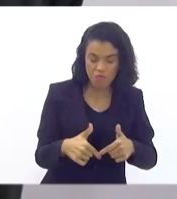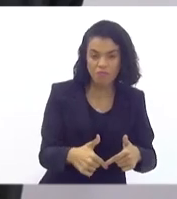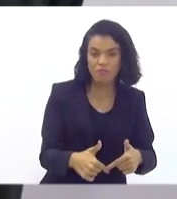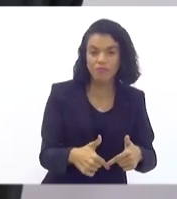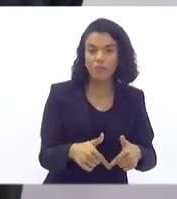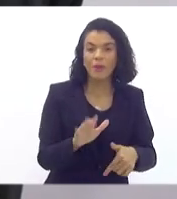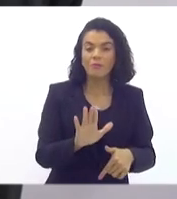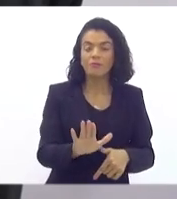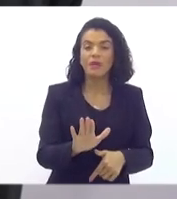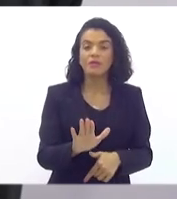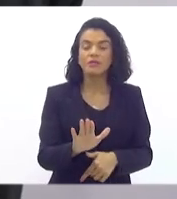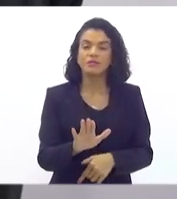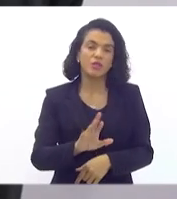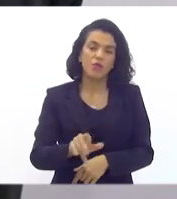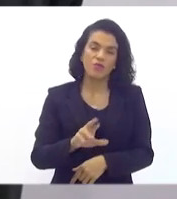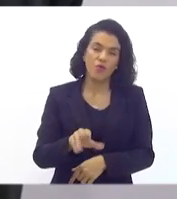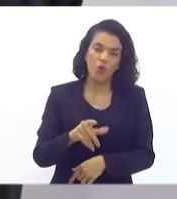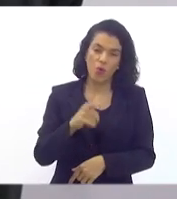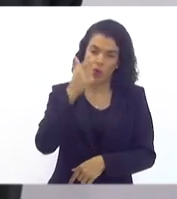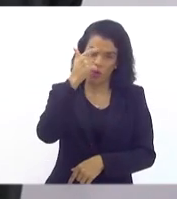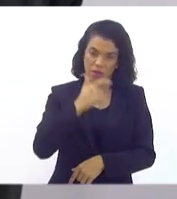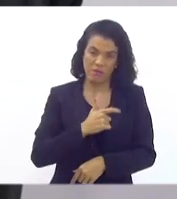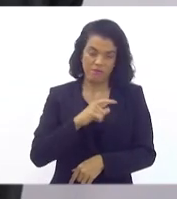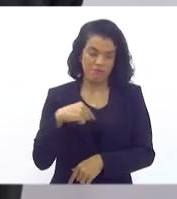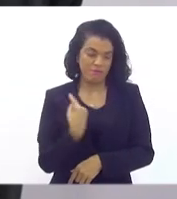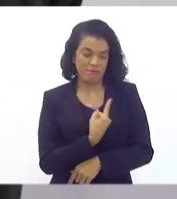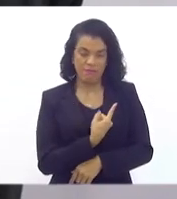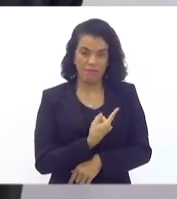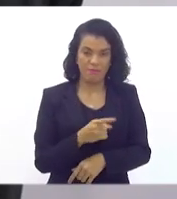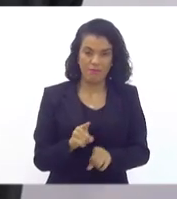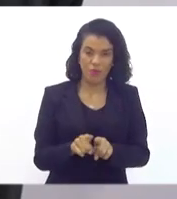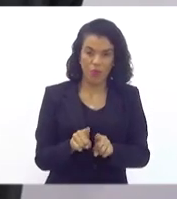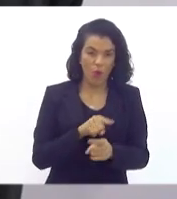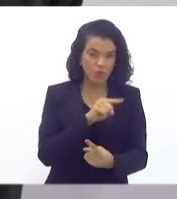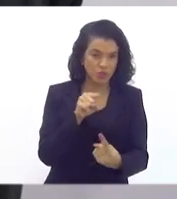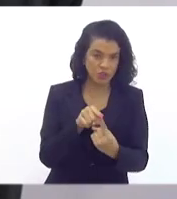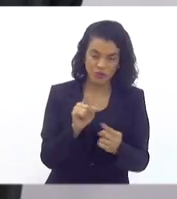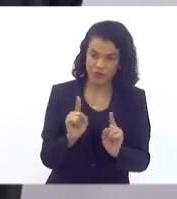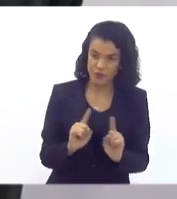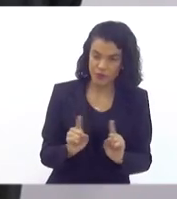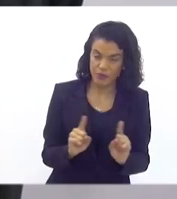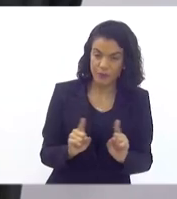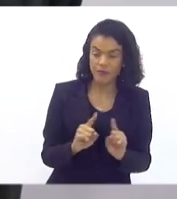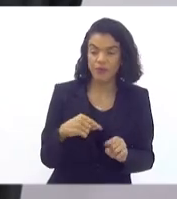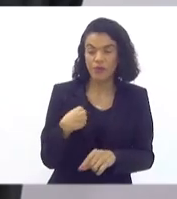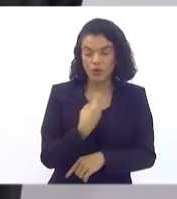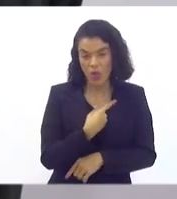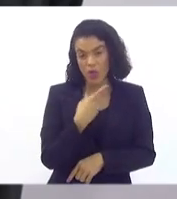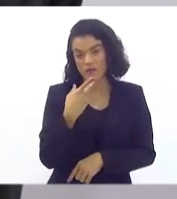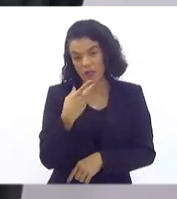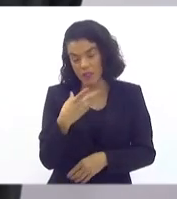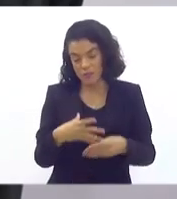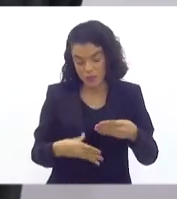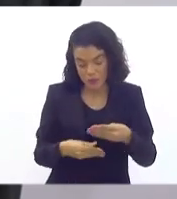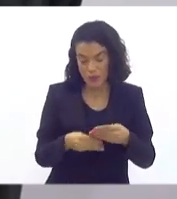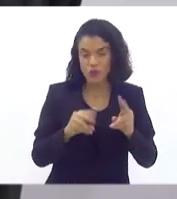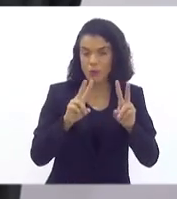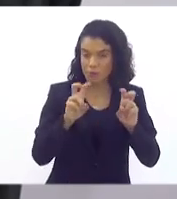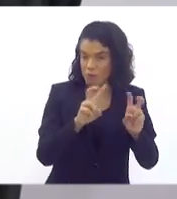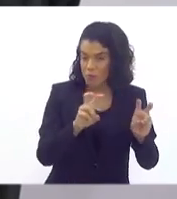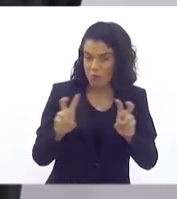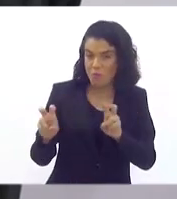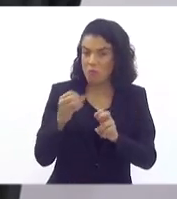não foi é da nossa parte nenhum intuito nesse sentido nós ressaltamos bons feitos na agência